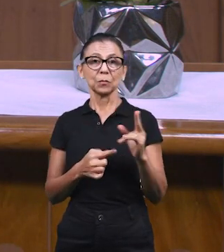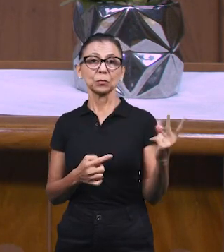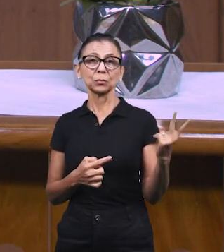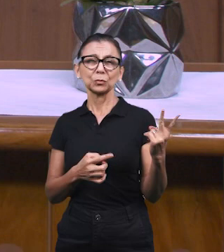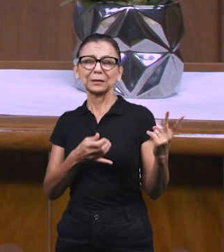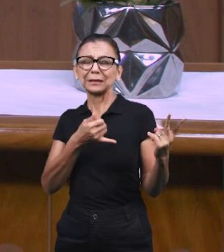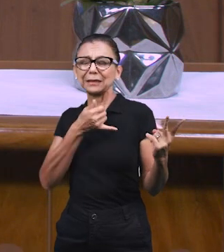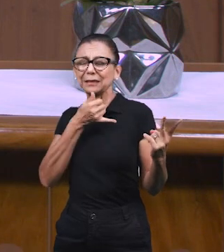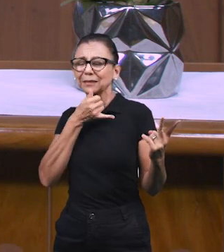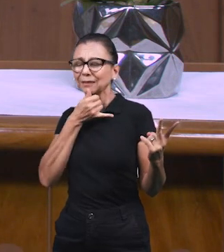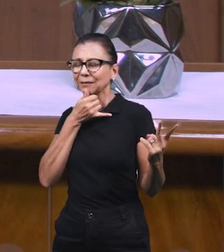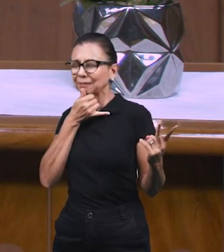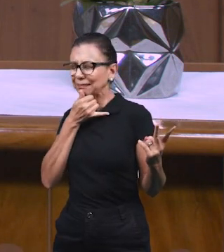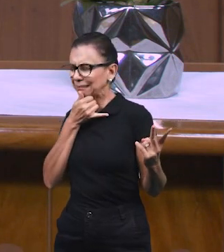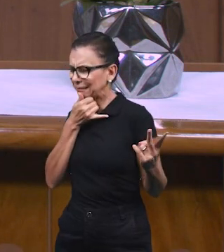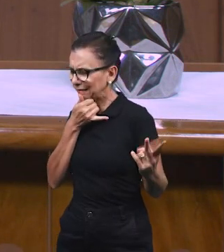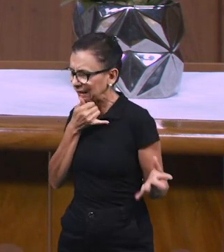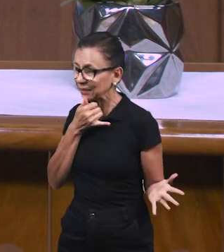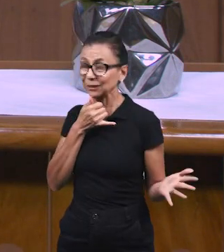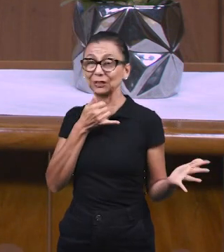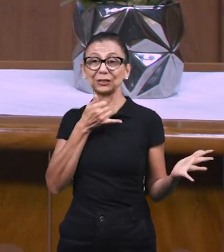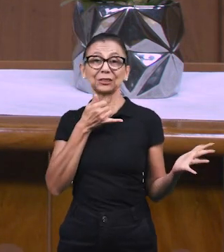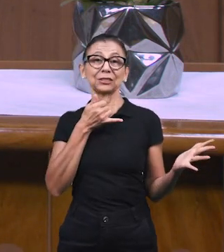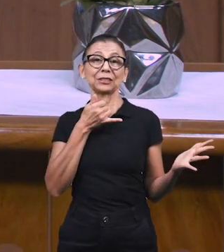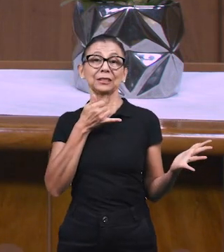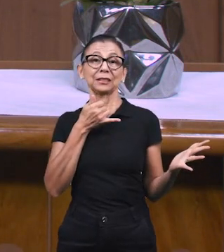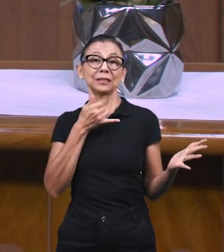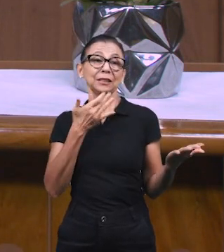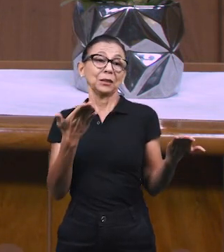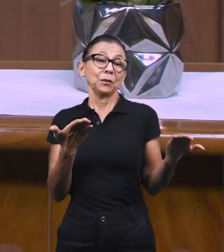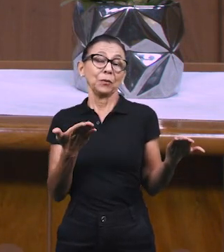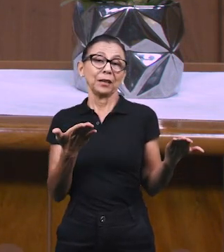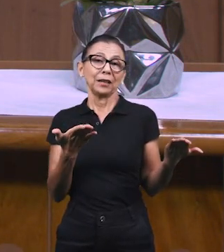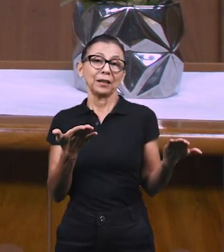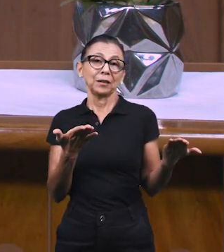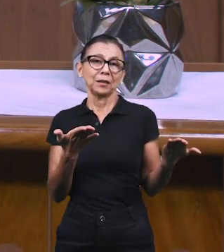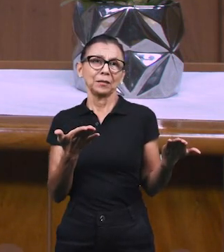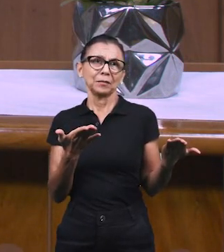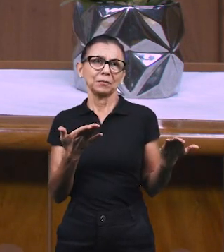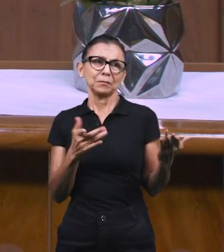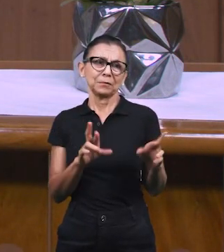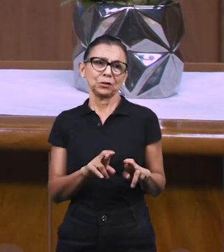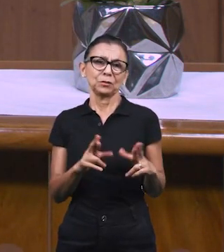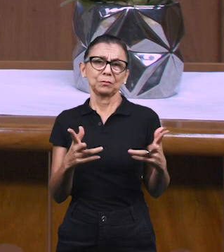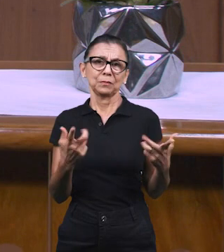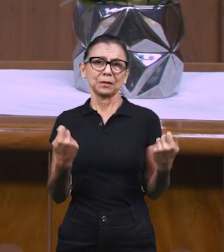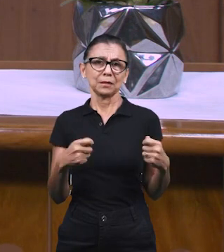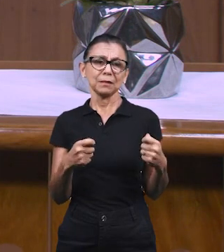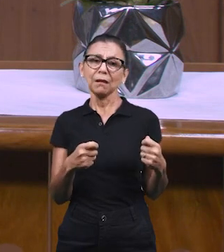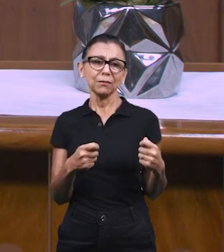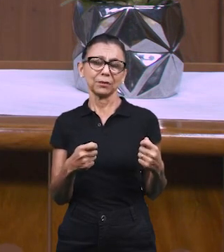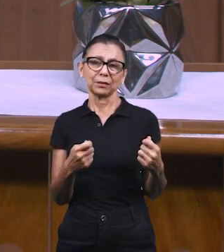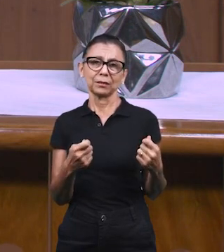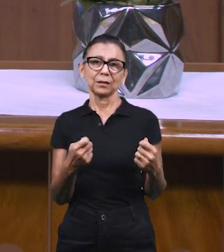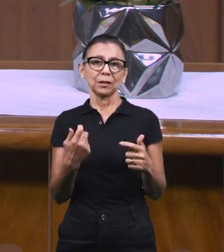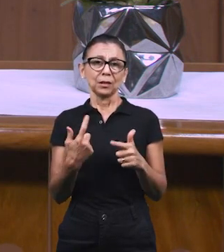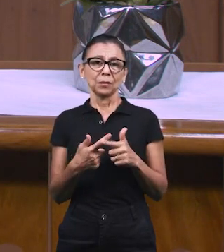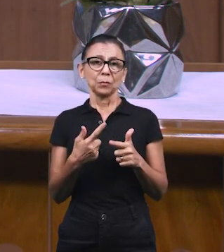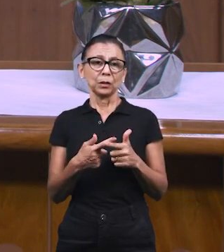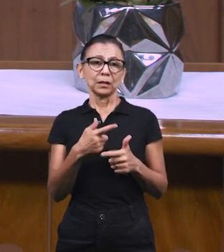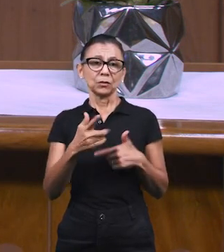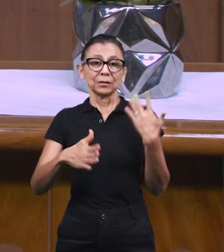tristeza, quando eles deviam estar cheios de alegria, porque Jesus havia dito a eles que